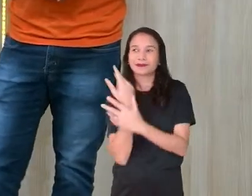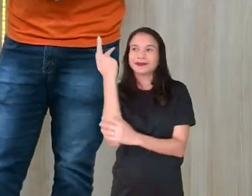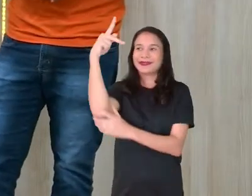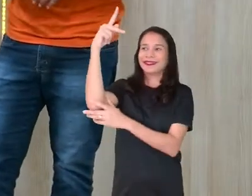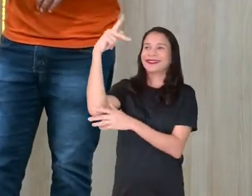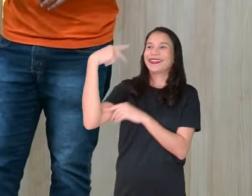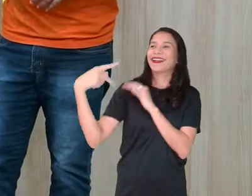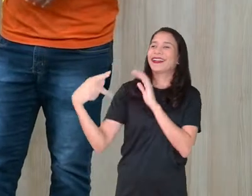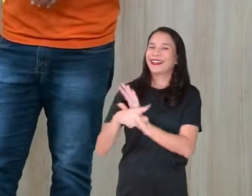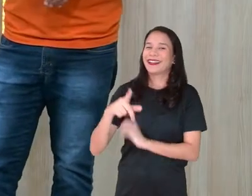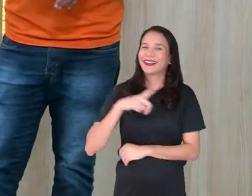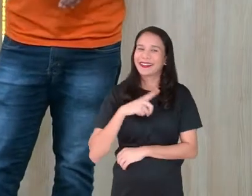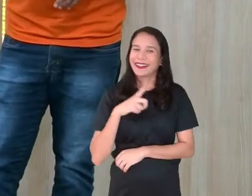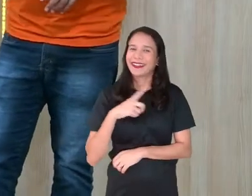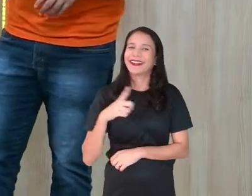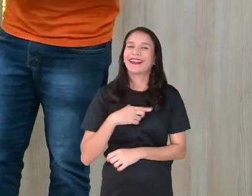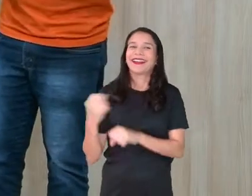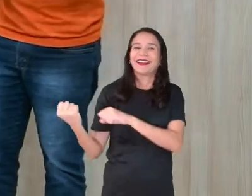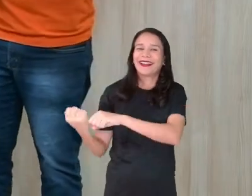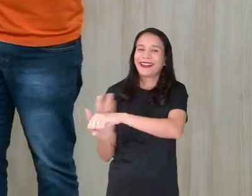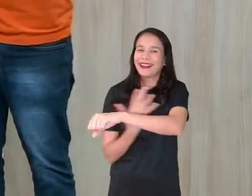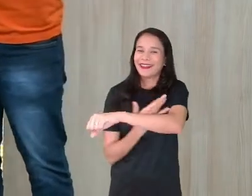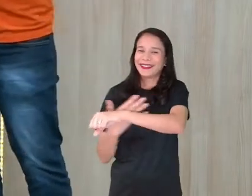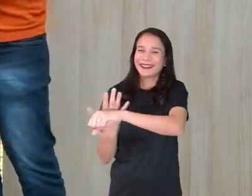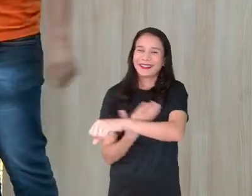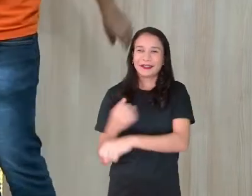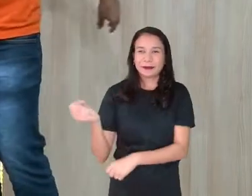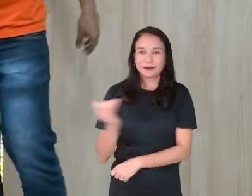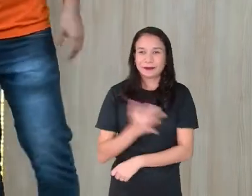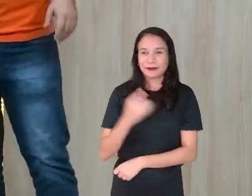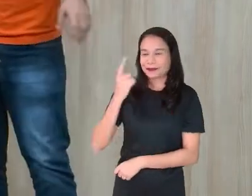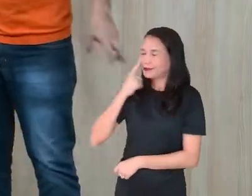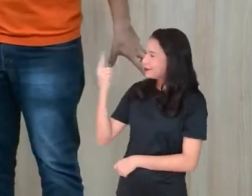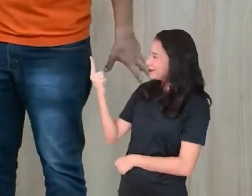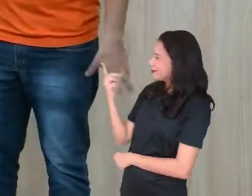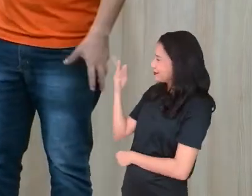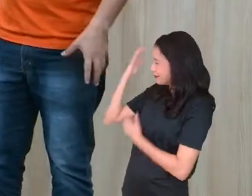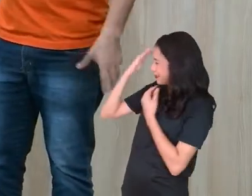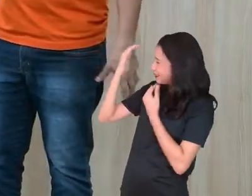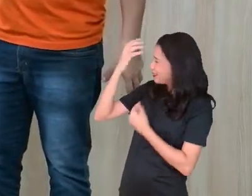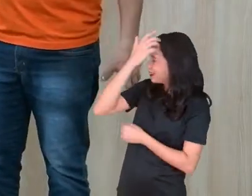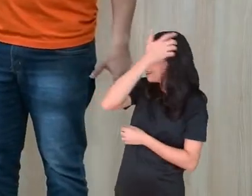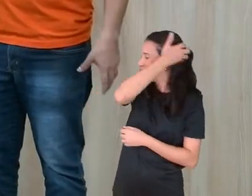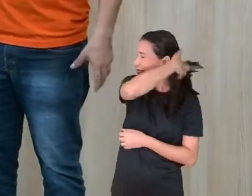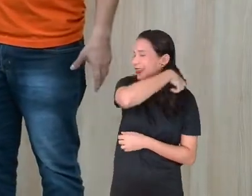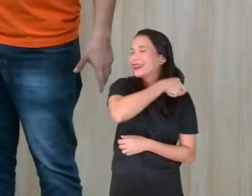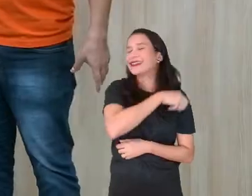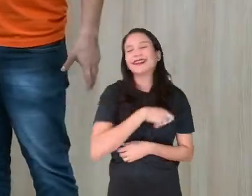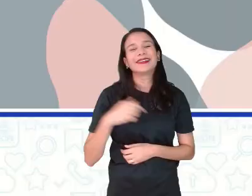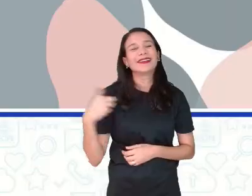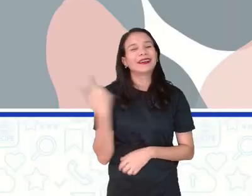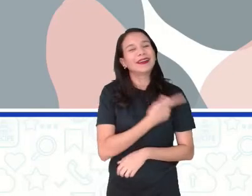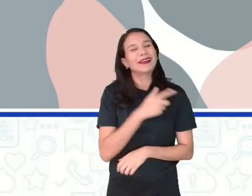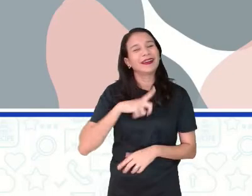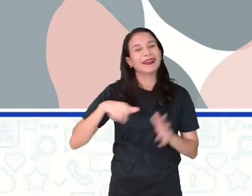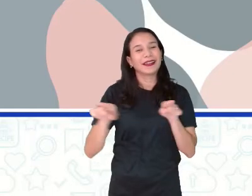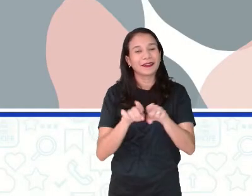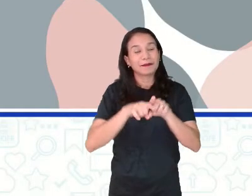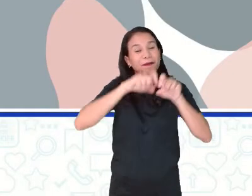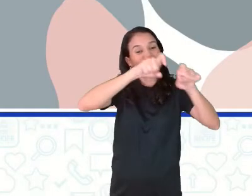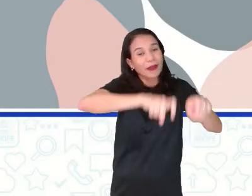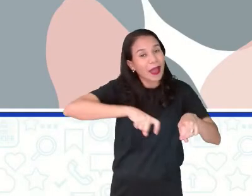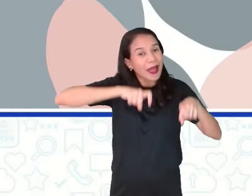reflorestando ali, né? De gramíneas. Regramando, né? Vê só, pessoal. Valeu, Jorge. Ó, então a gente tem aqui na agricultura